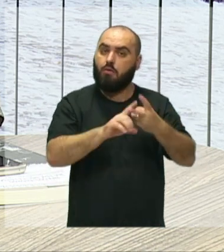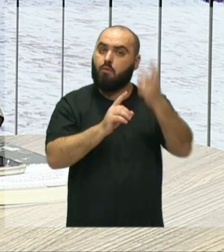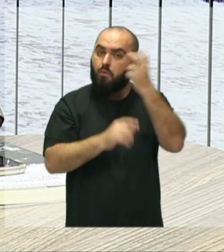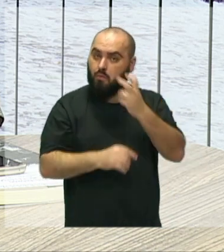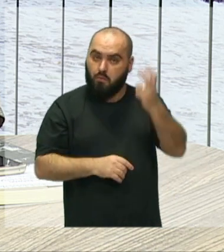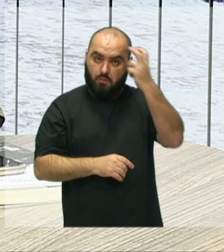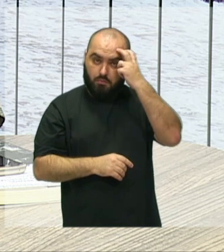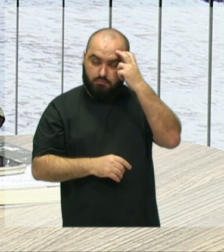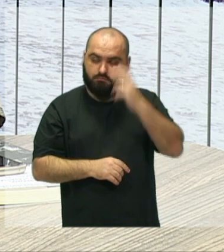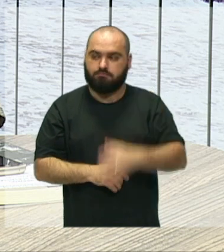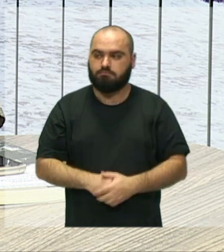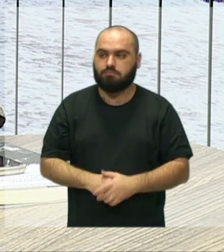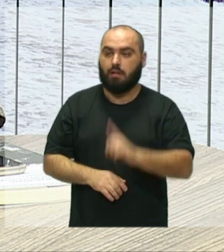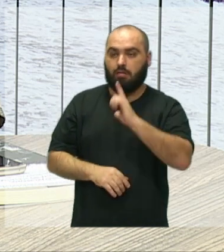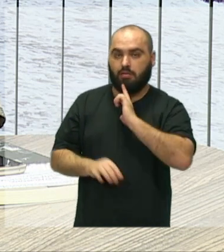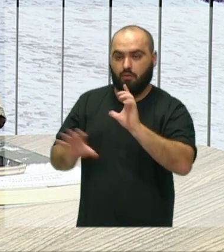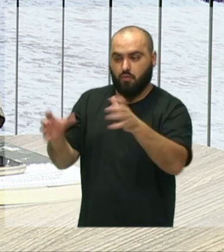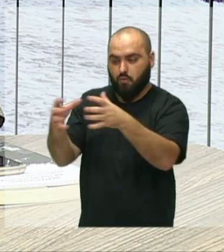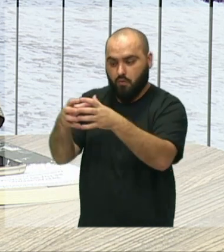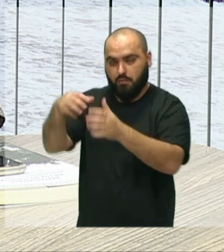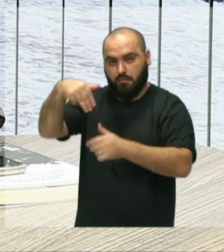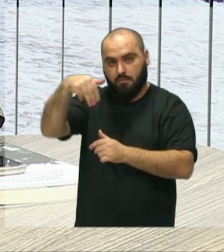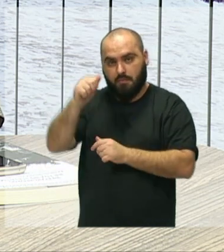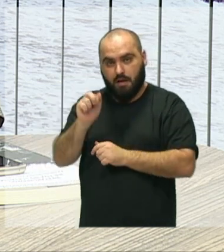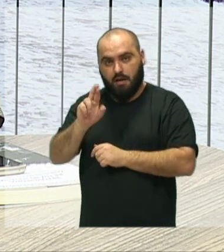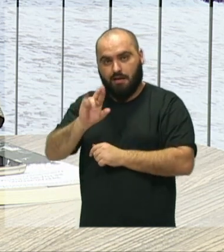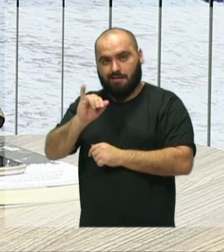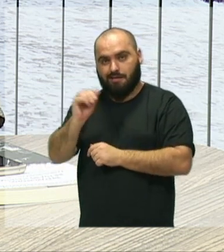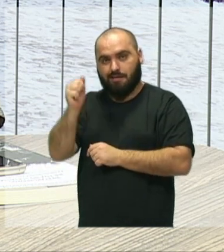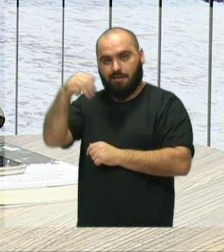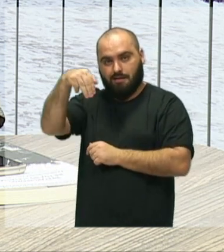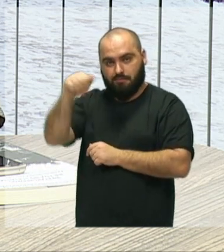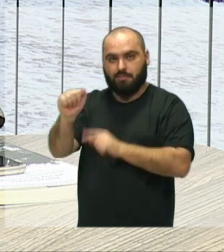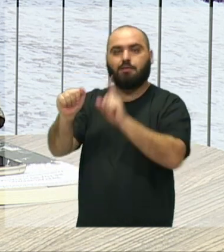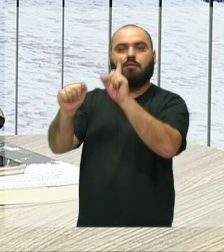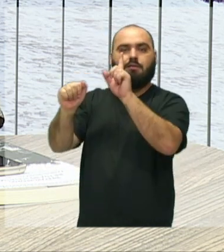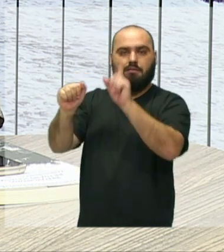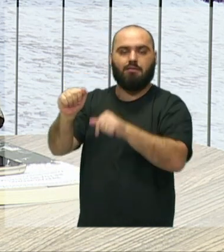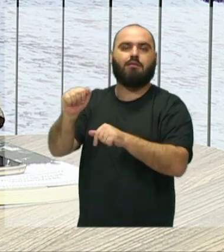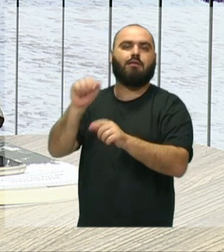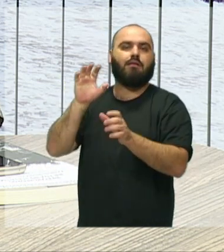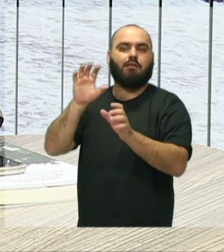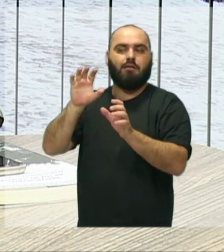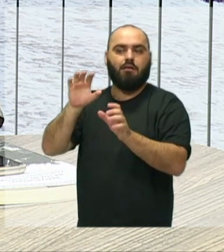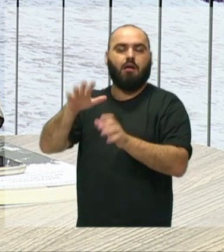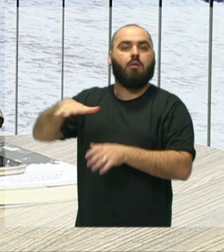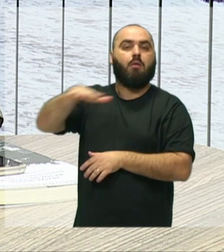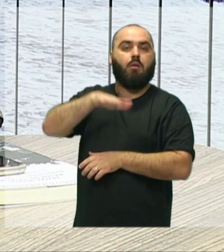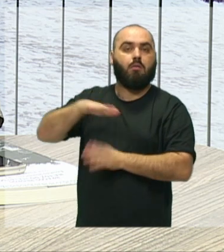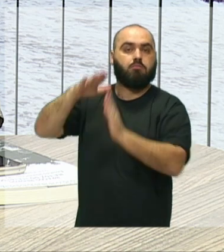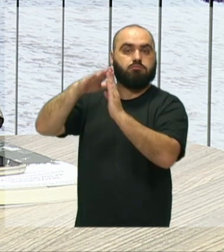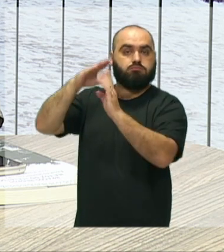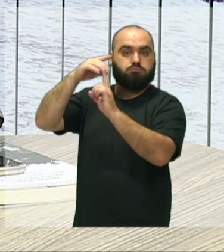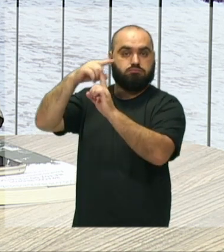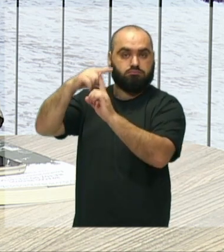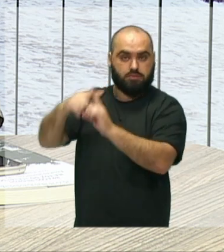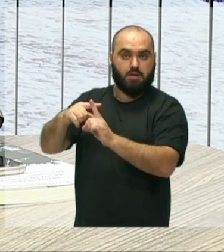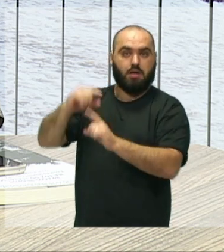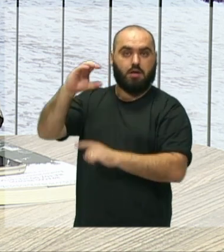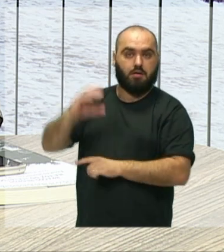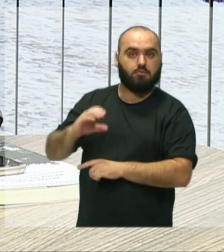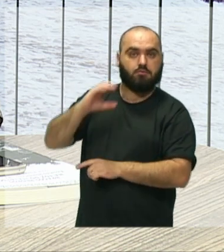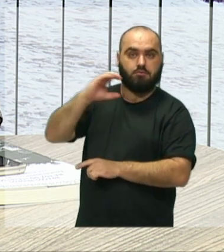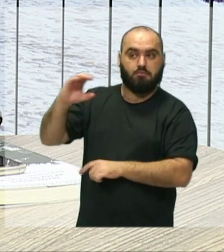o grupo Mariama, que é mais ligado também à pastoral católica, localizado no bairro São